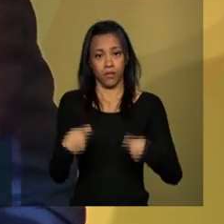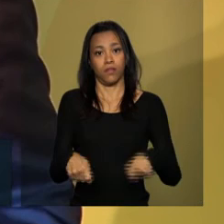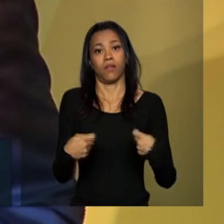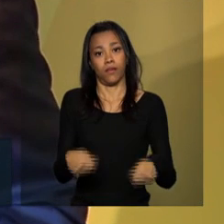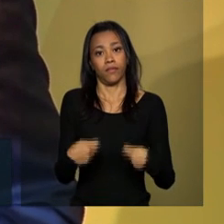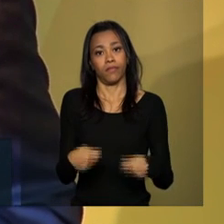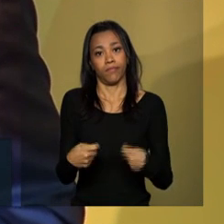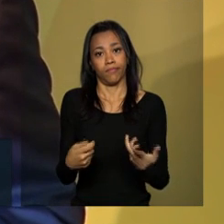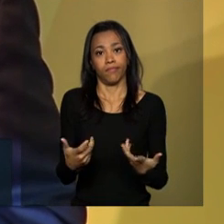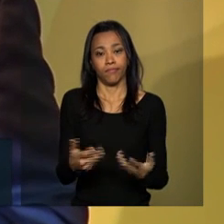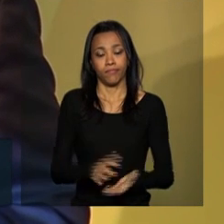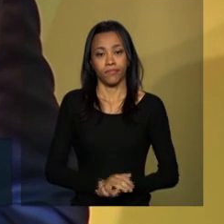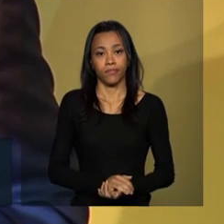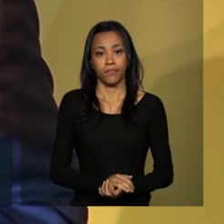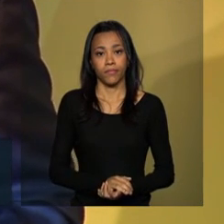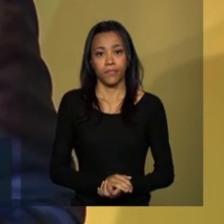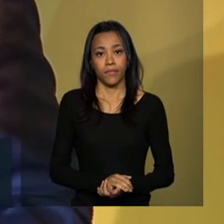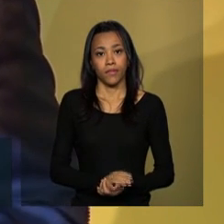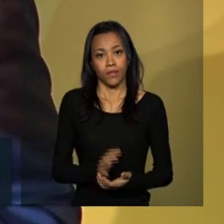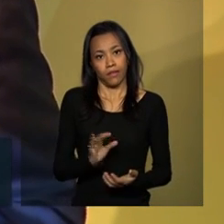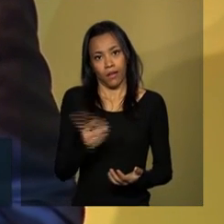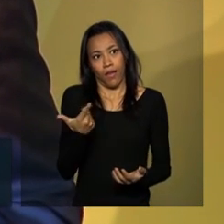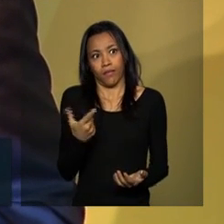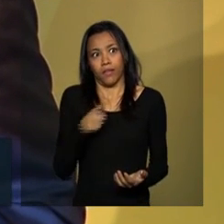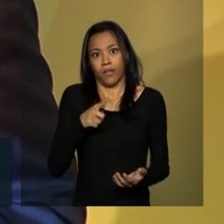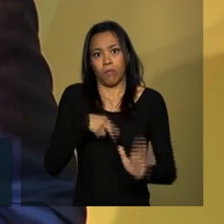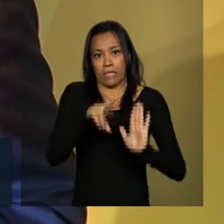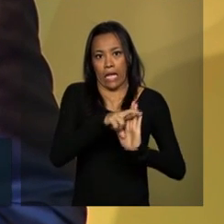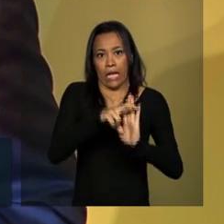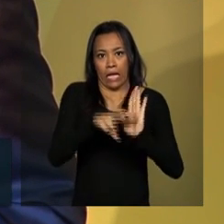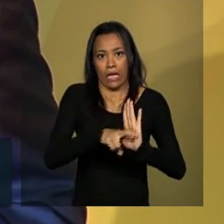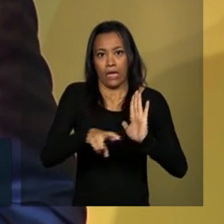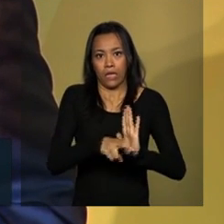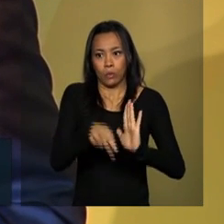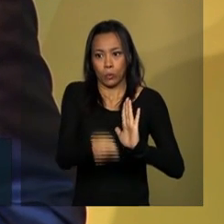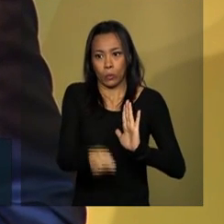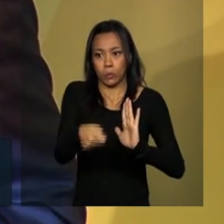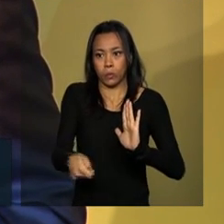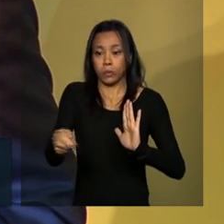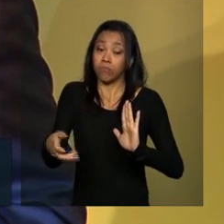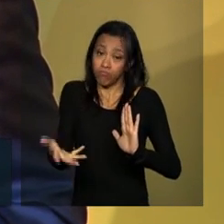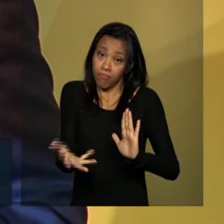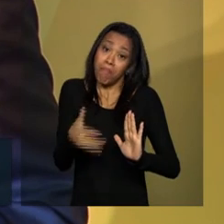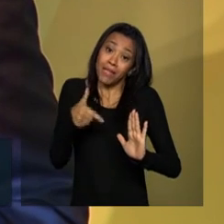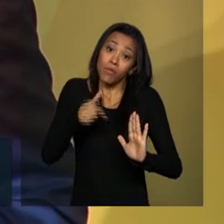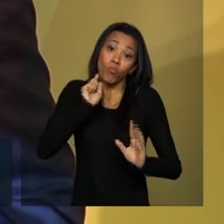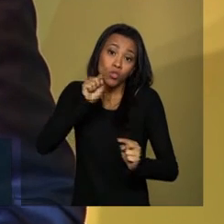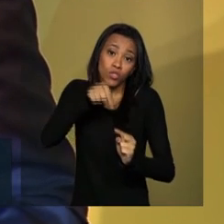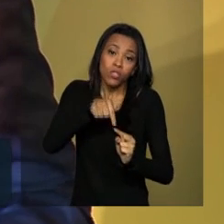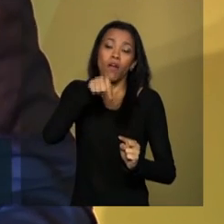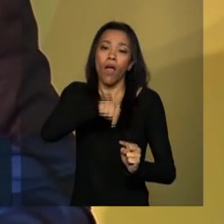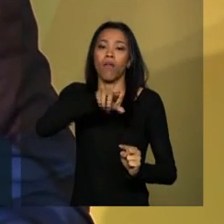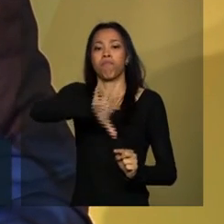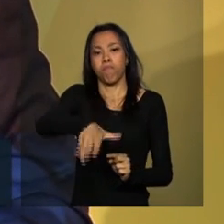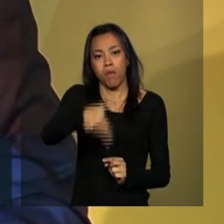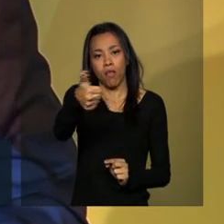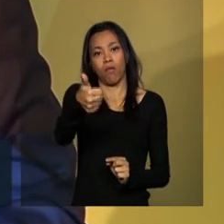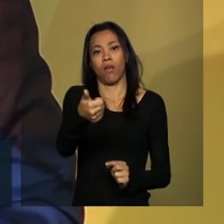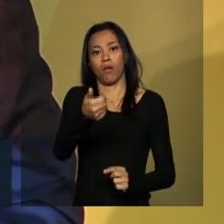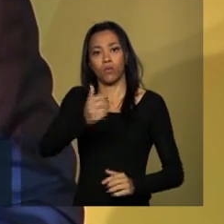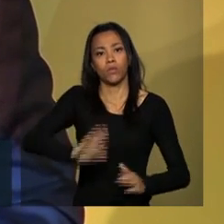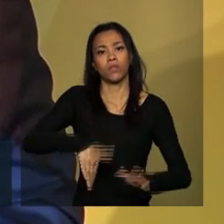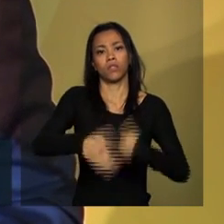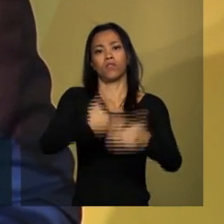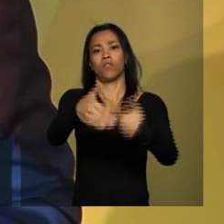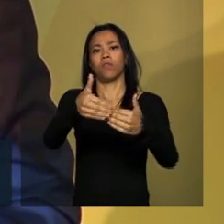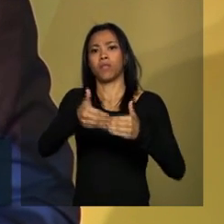apesar dos impactos restritivos. É uma medida necessária para melhorar crescimento a médio prazo.